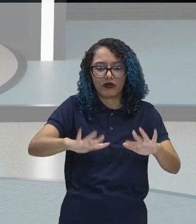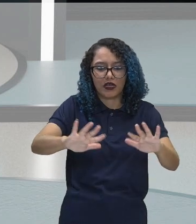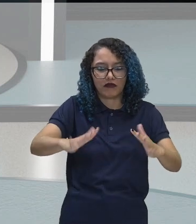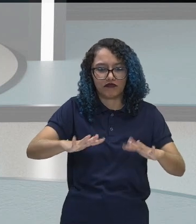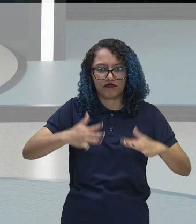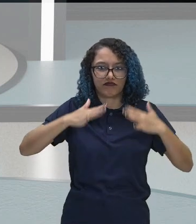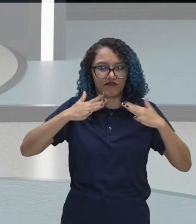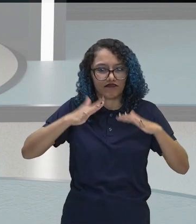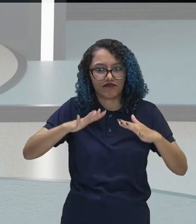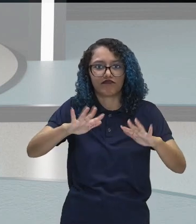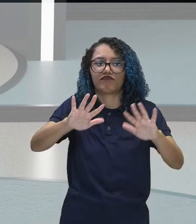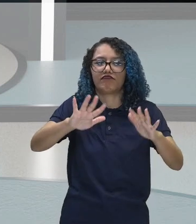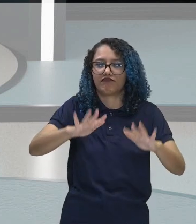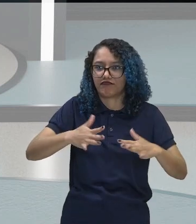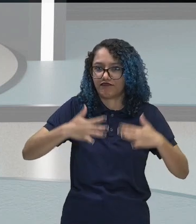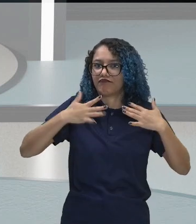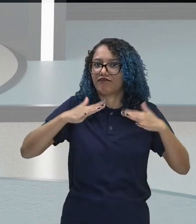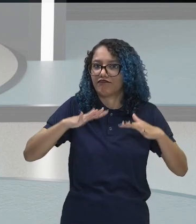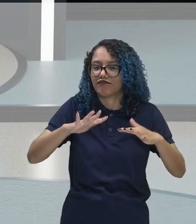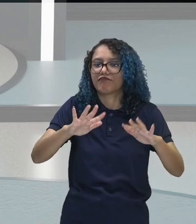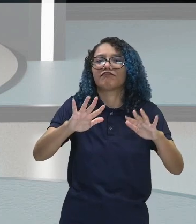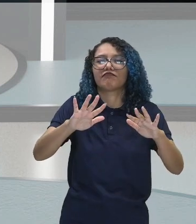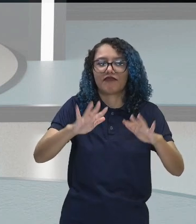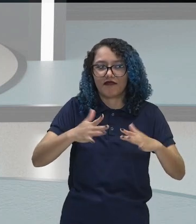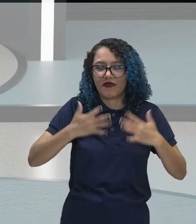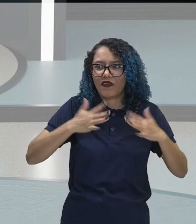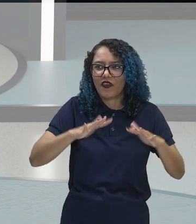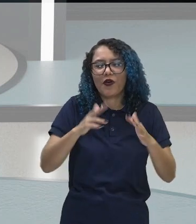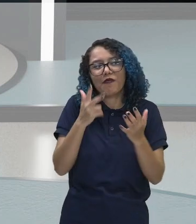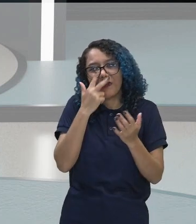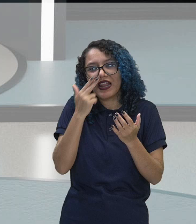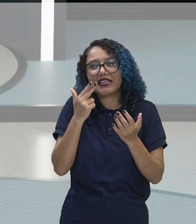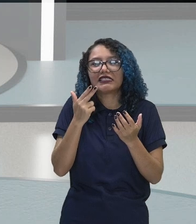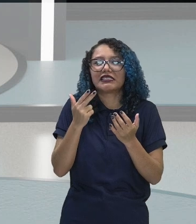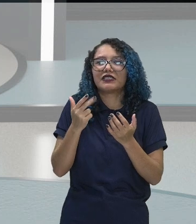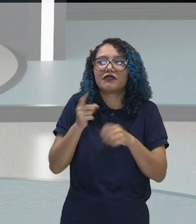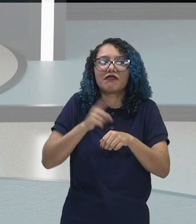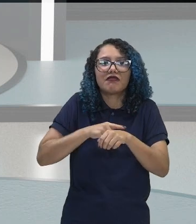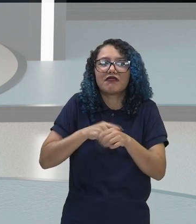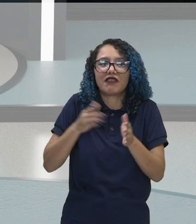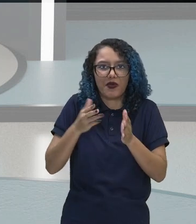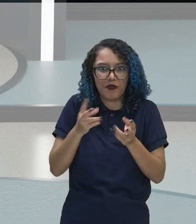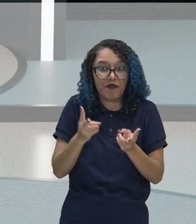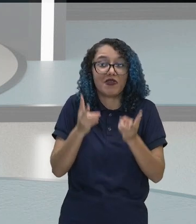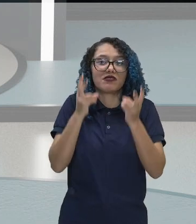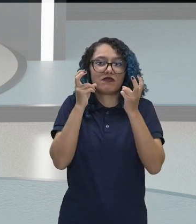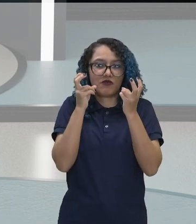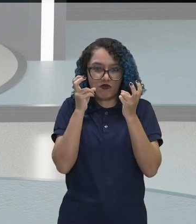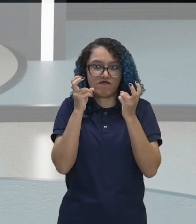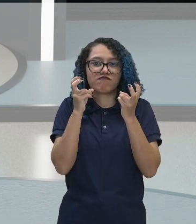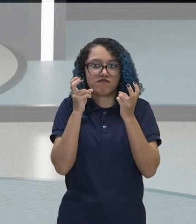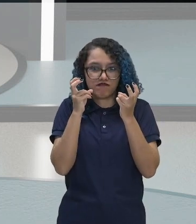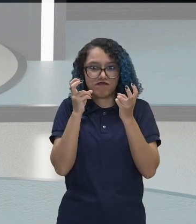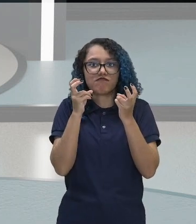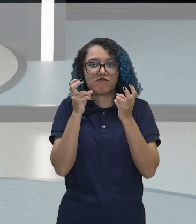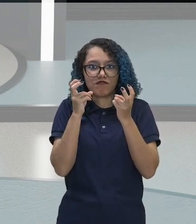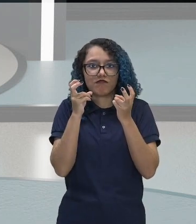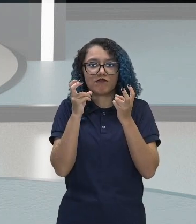vêm, e vão e são como o tempo. Perceberam aí? Que tem